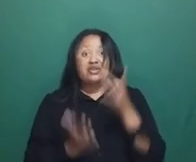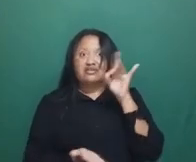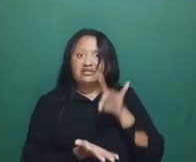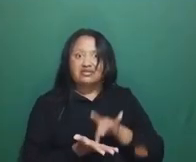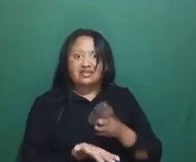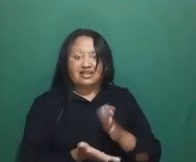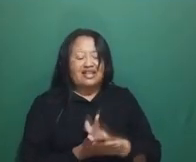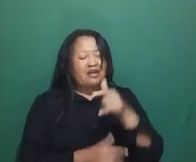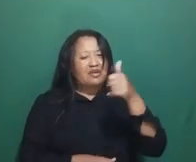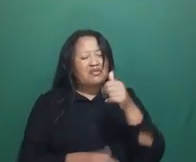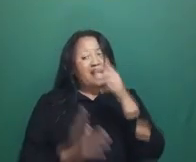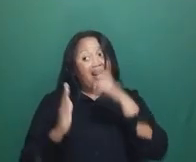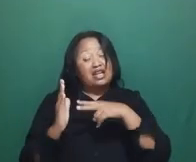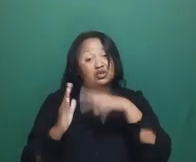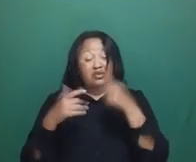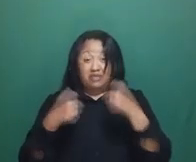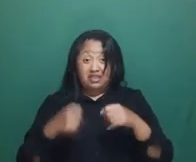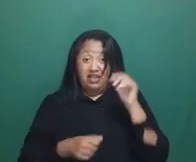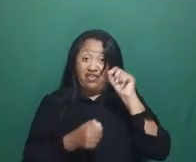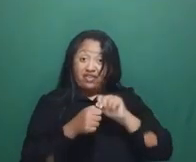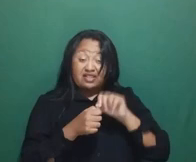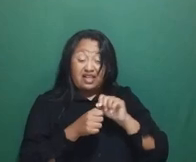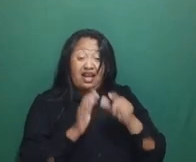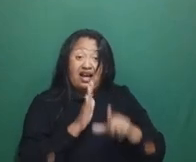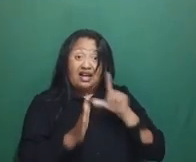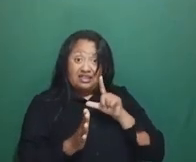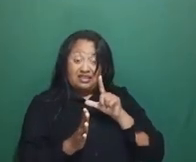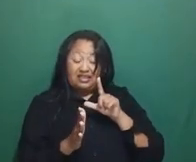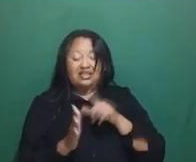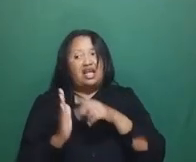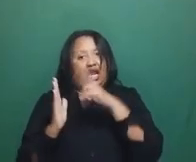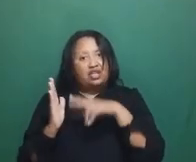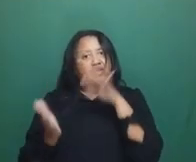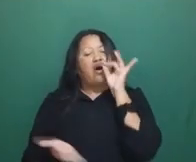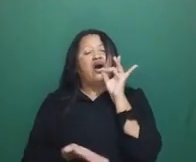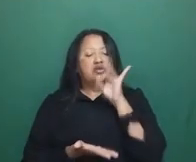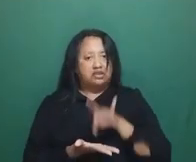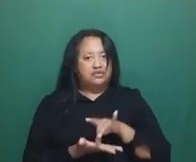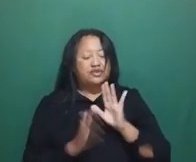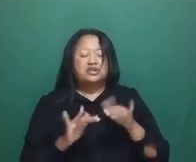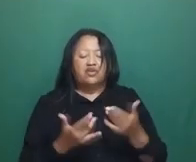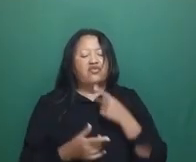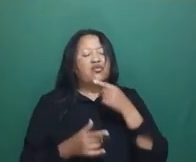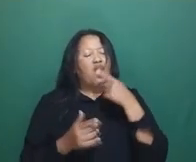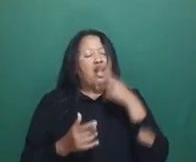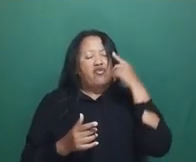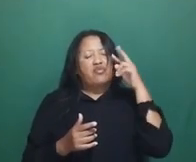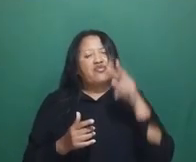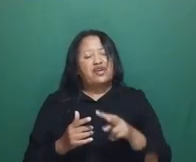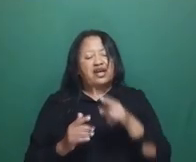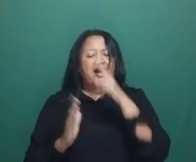realidade essa é uma primeira leitura que a gente precisa fazer antes de partir para leitura do texto em si agora vamos olhar o que é que diz o texto